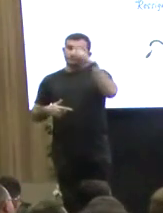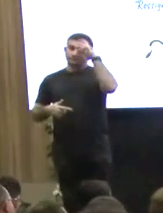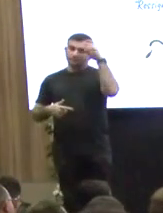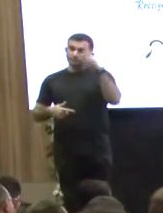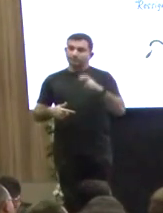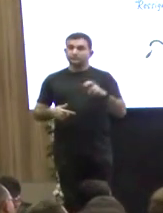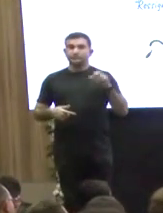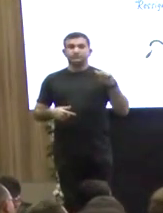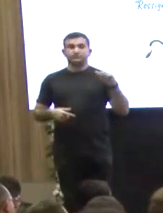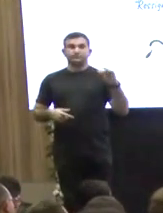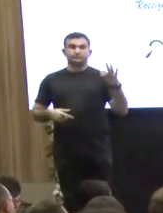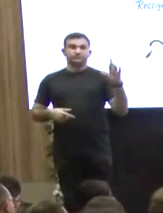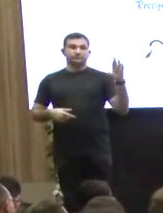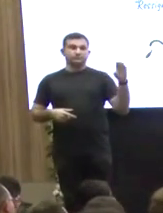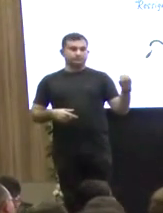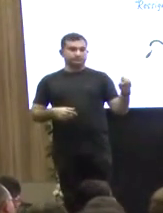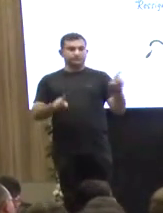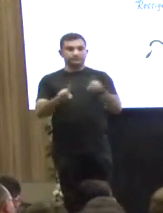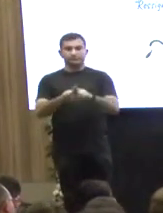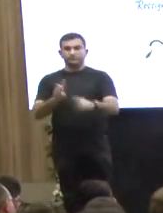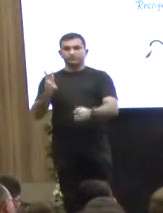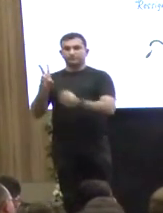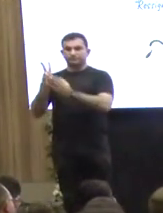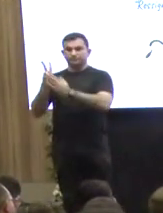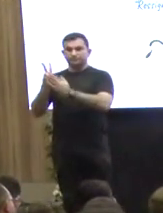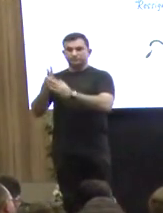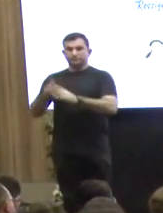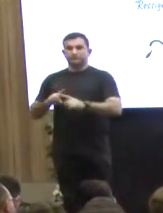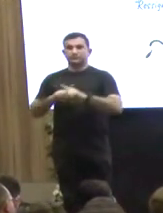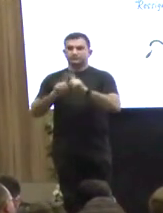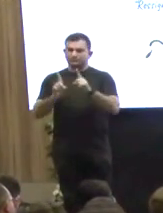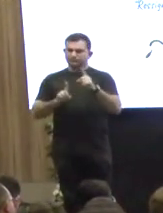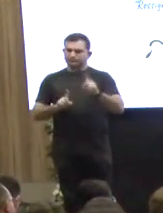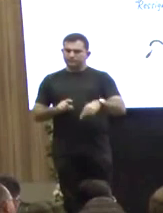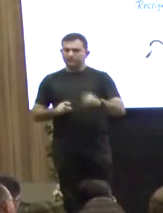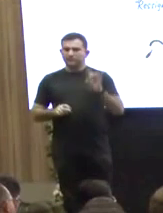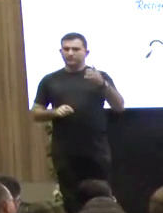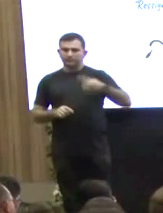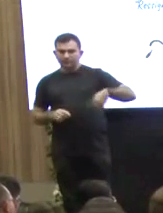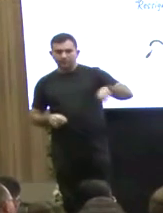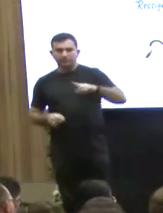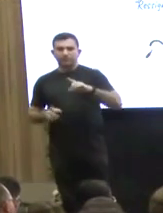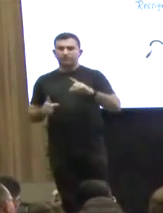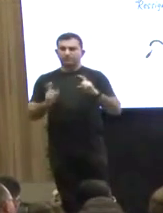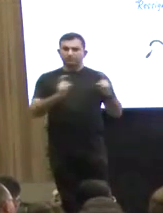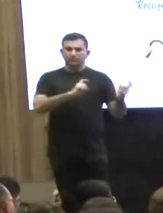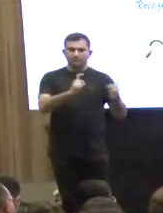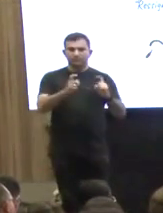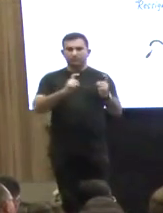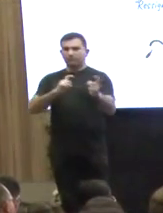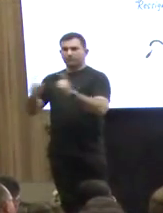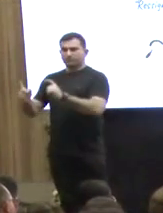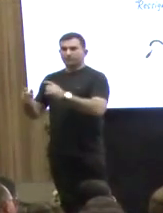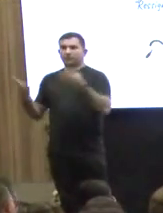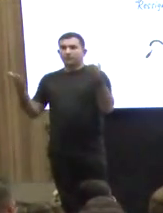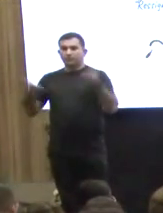A gente tem um PME, um Plano Municipal de Educação, que a gente não lê às vezes. E aí